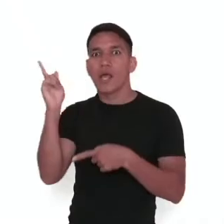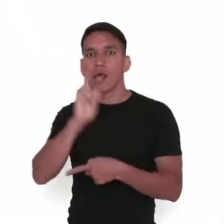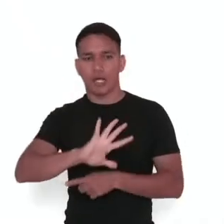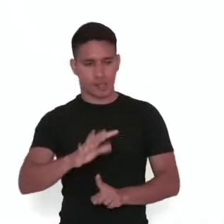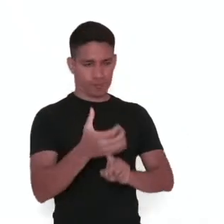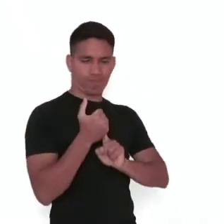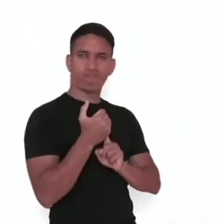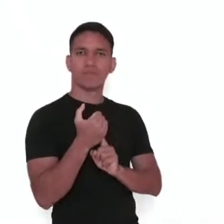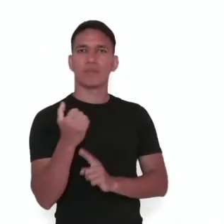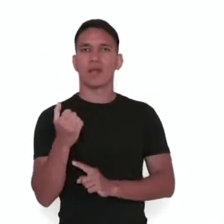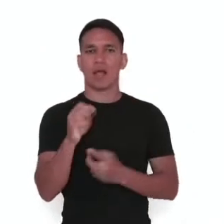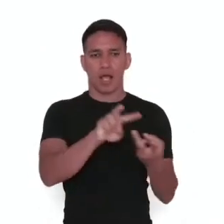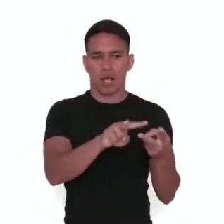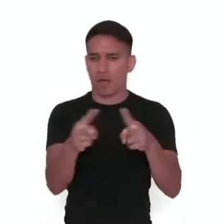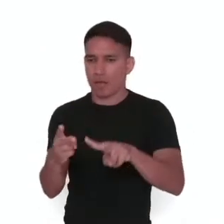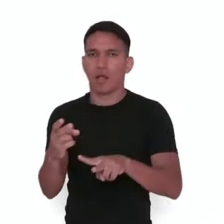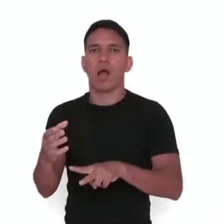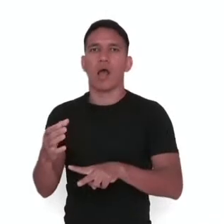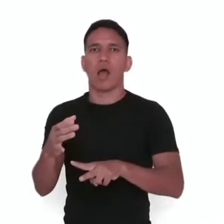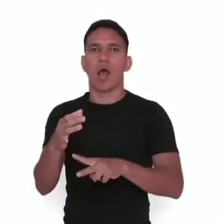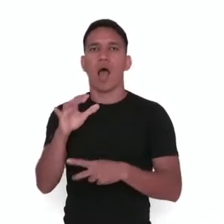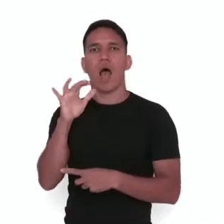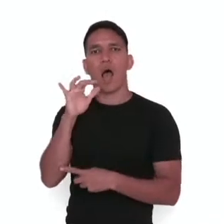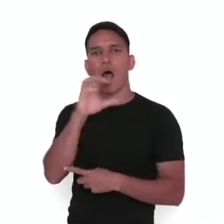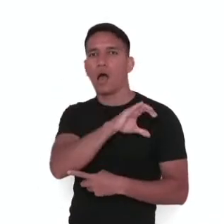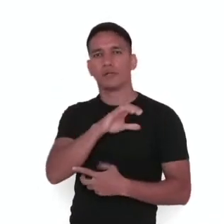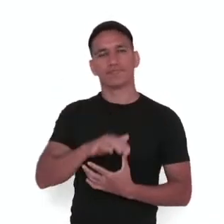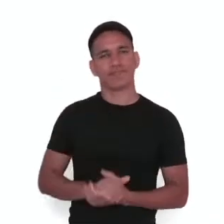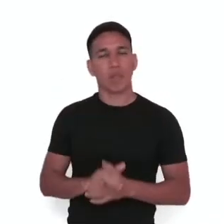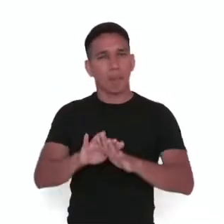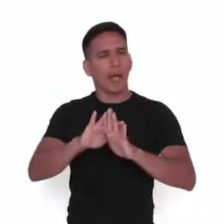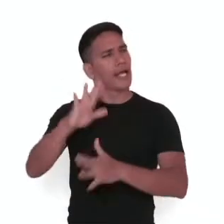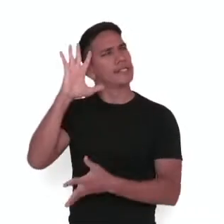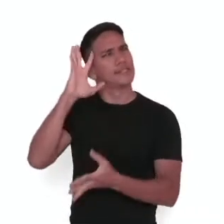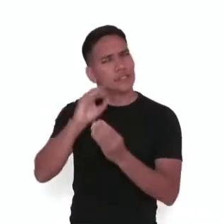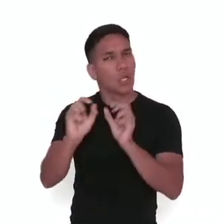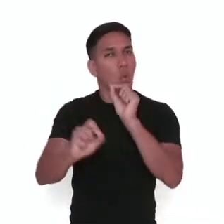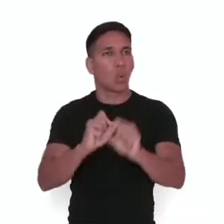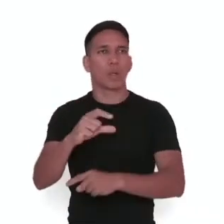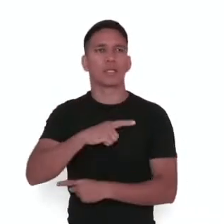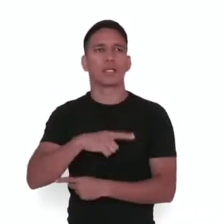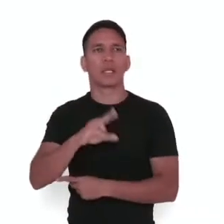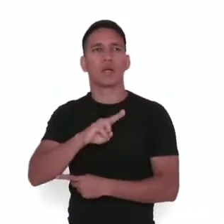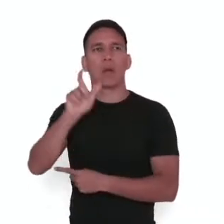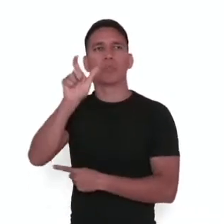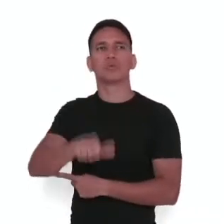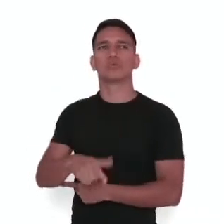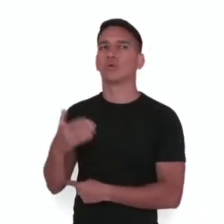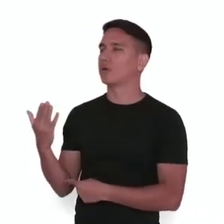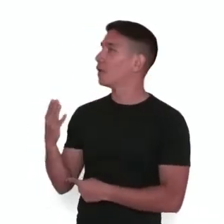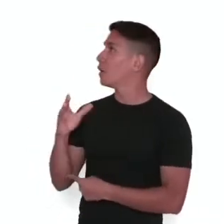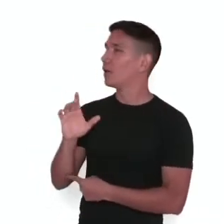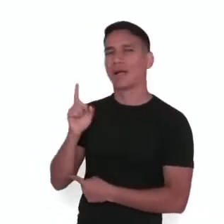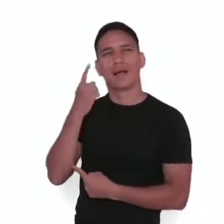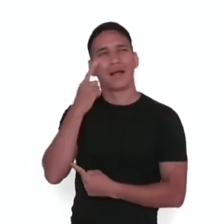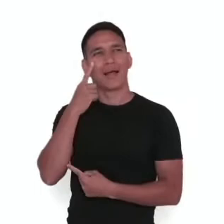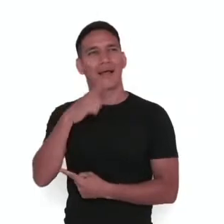calor. Pessoal, mas assim, eu quero que você entenda o seguinte, teve um cara, o Heron, que esse cara é bem famoso dentro da